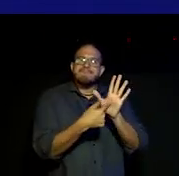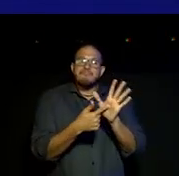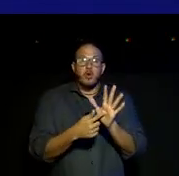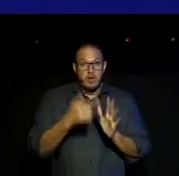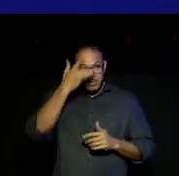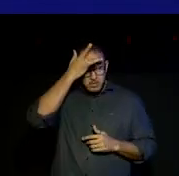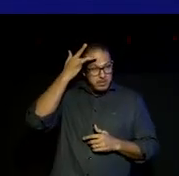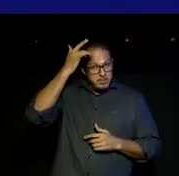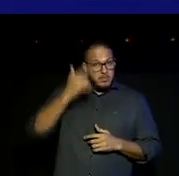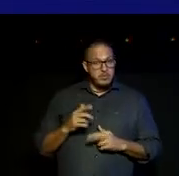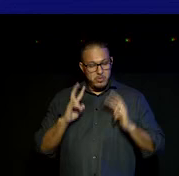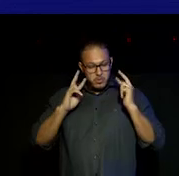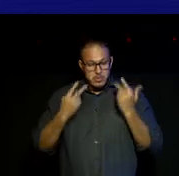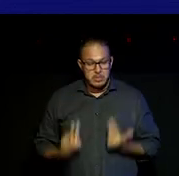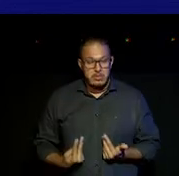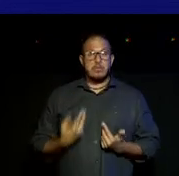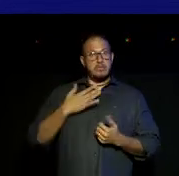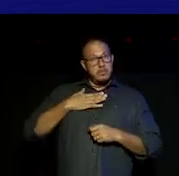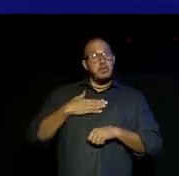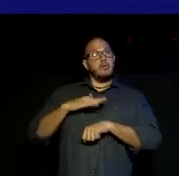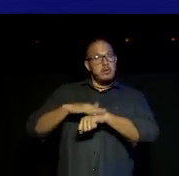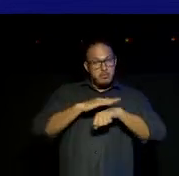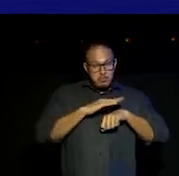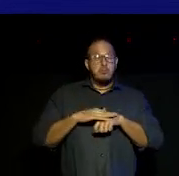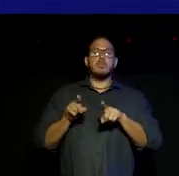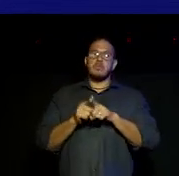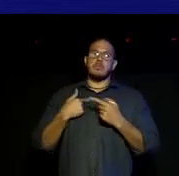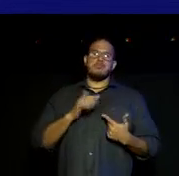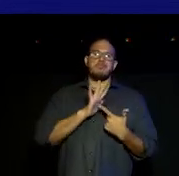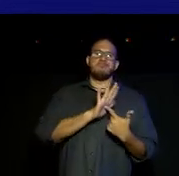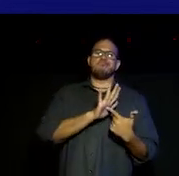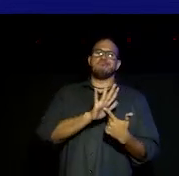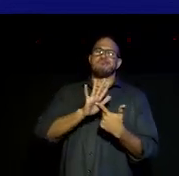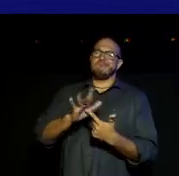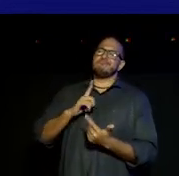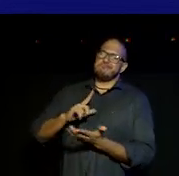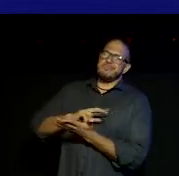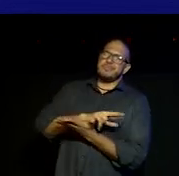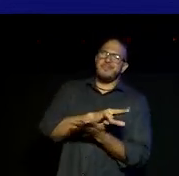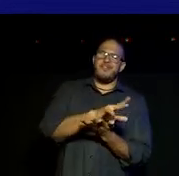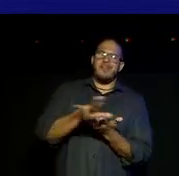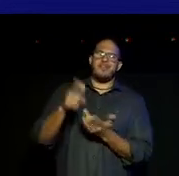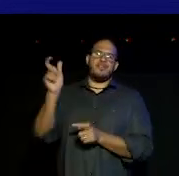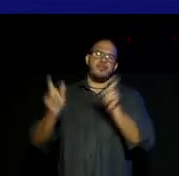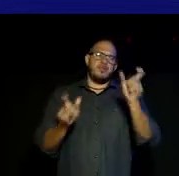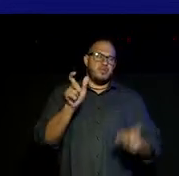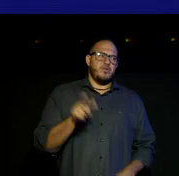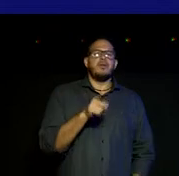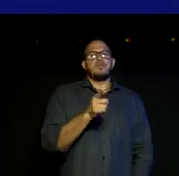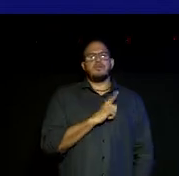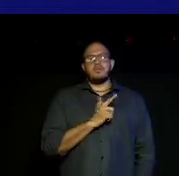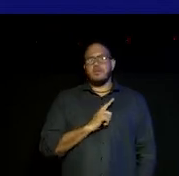de humanização que eu promovi em mim mesmo e através do meu exemplo em inúmeras outras pessoas. Só isso que